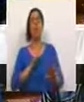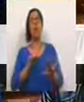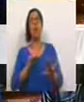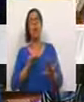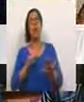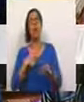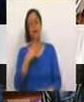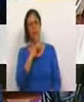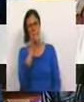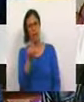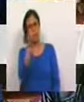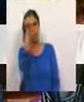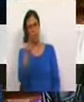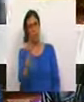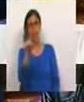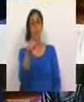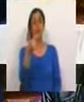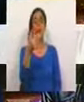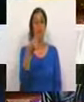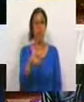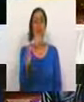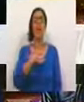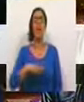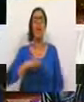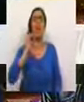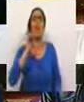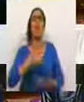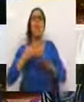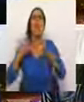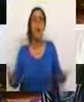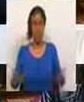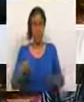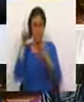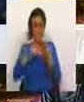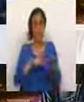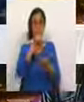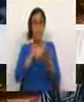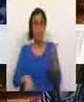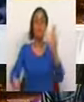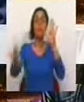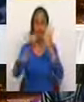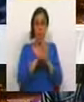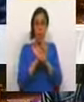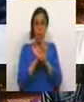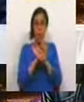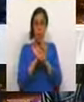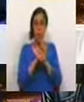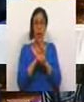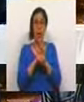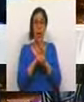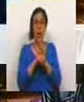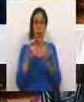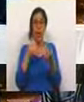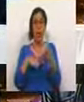que colocar uma pergunta se o senhor pretendo que o senhor quer rugar e ela aí que é para